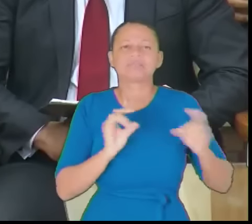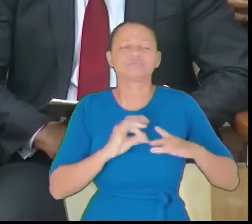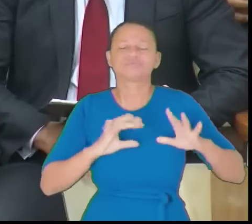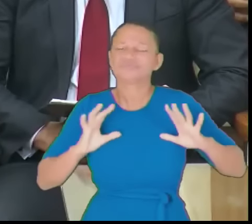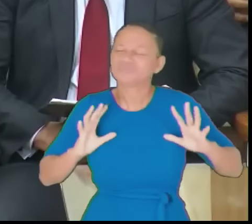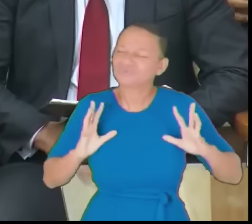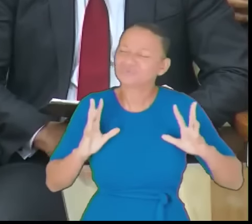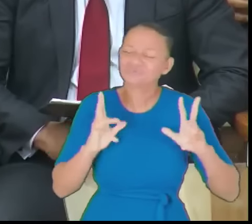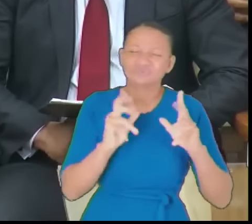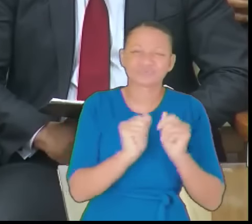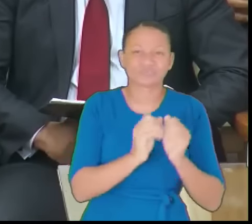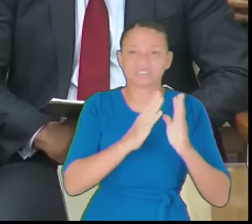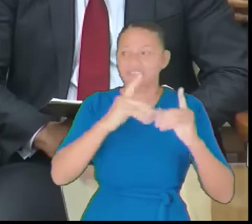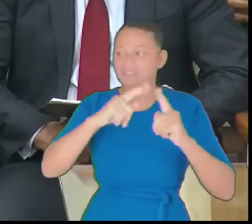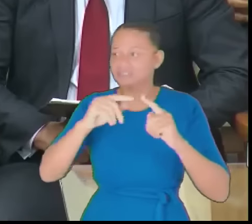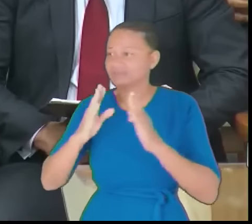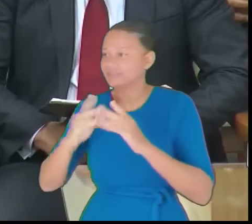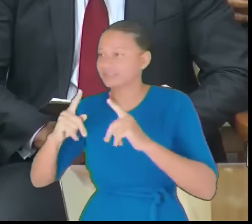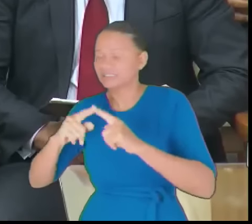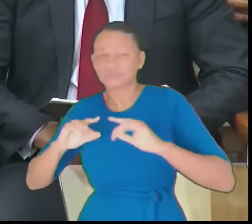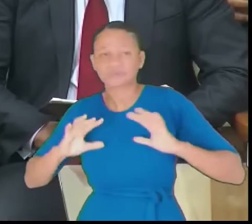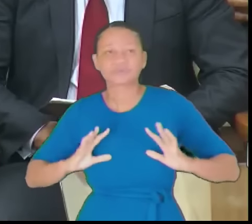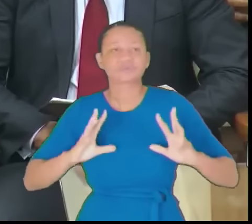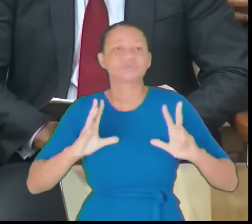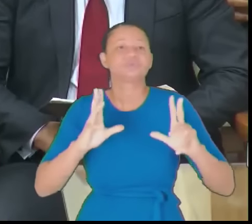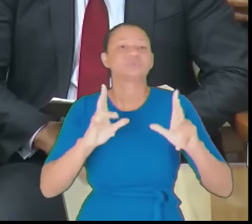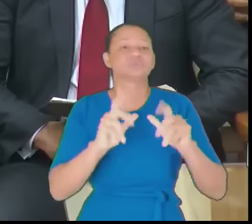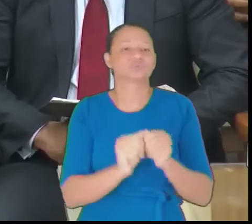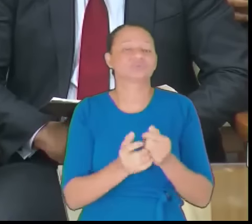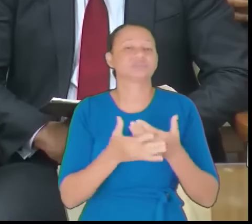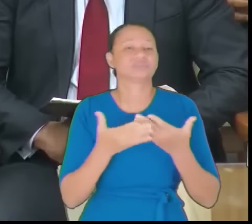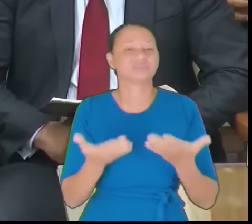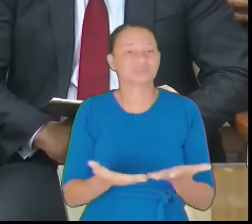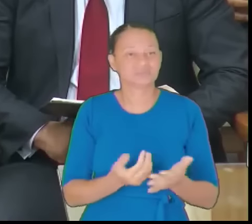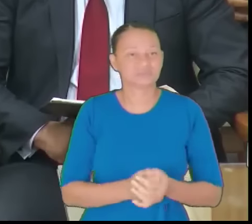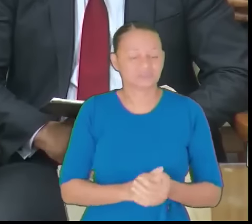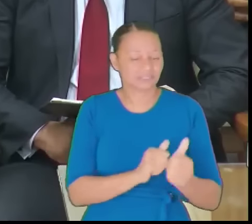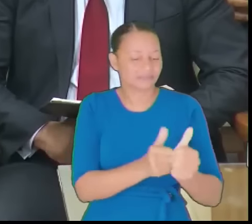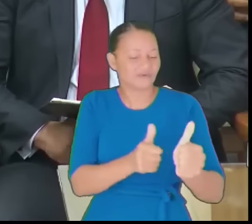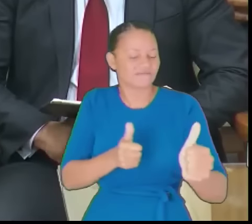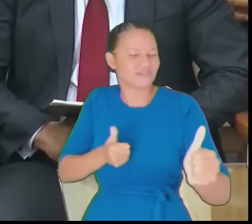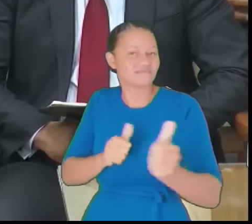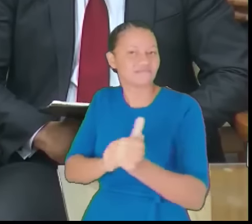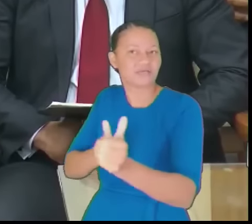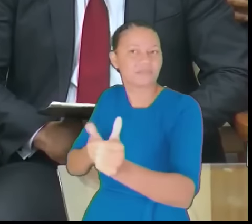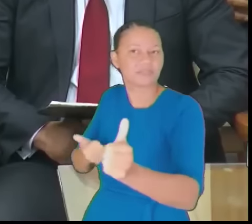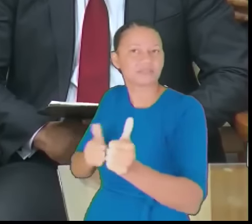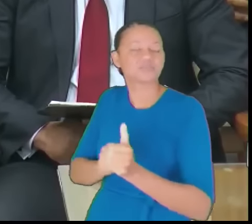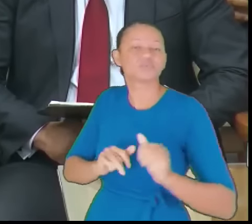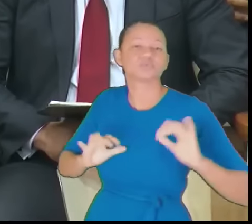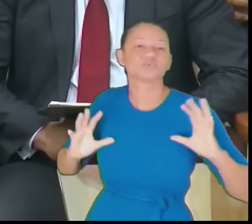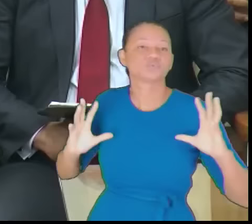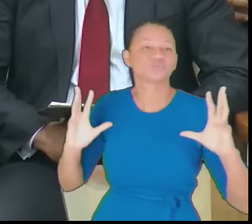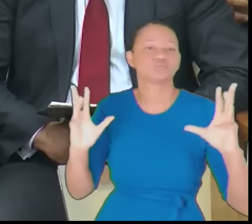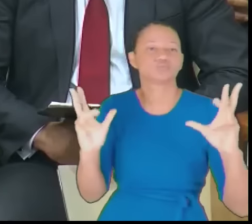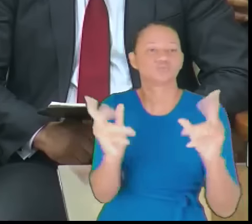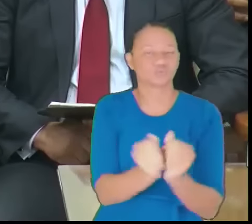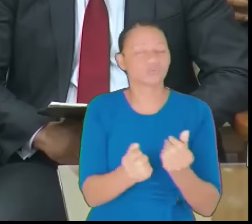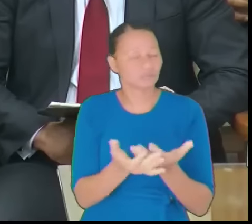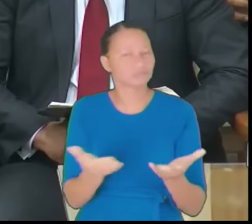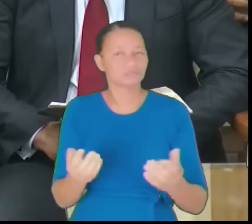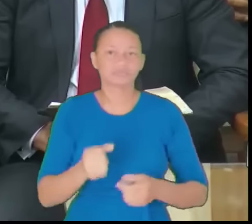as denominações, todas, estão em fase de apostasia. Todas. Todas as